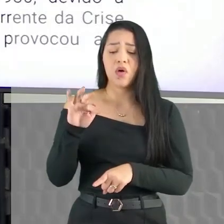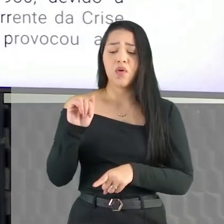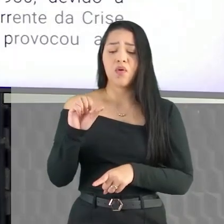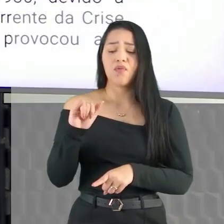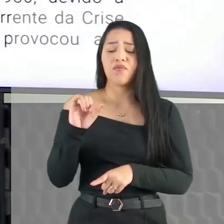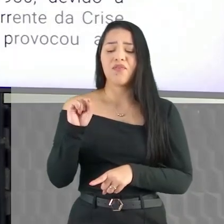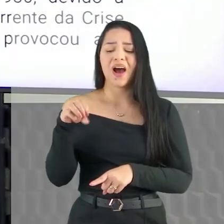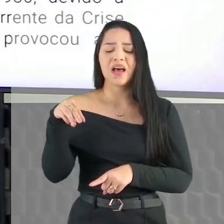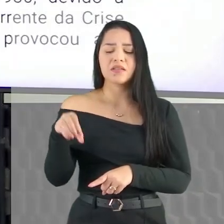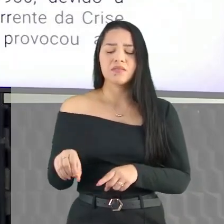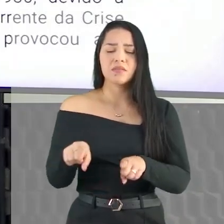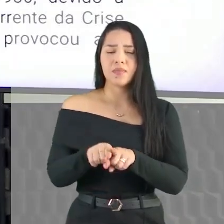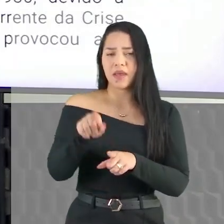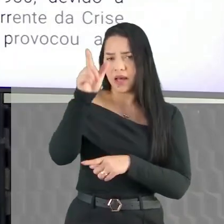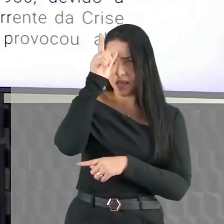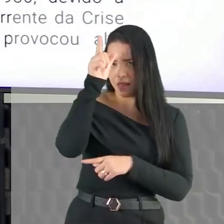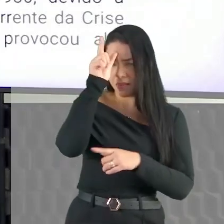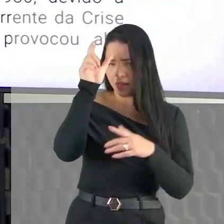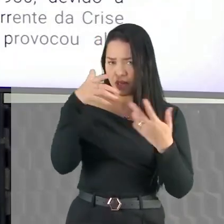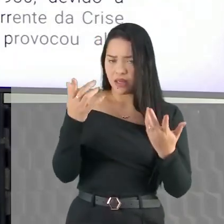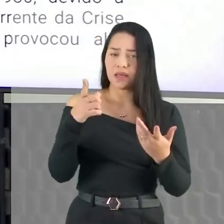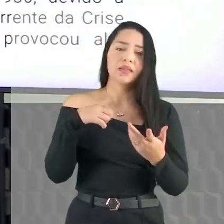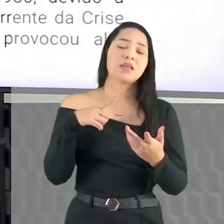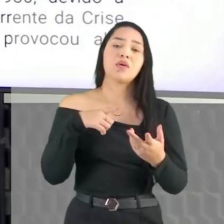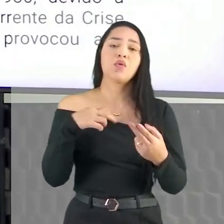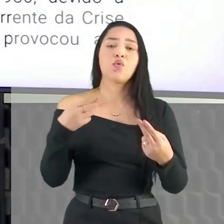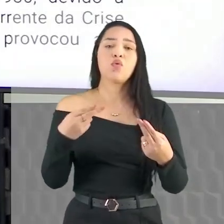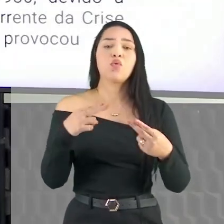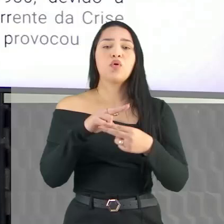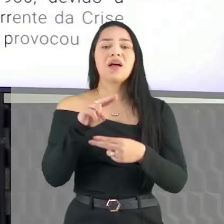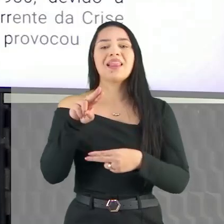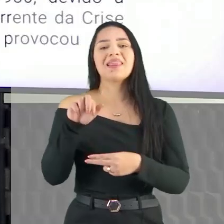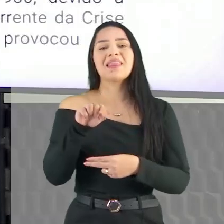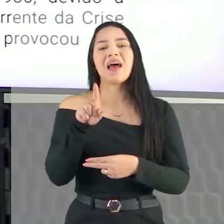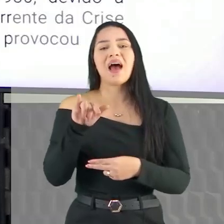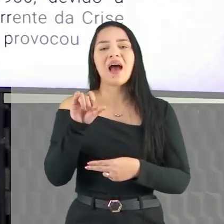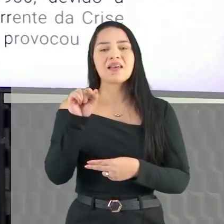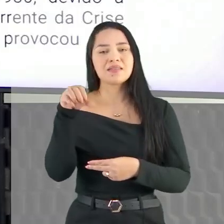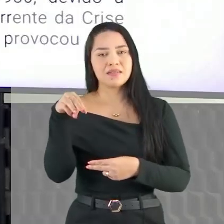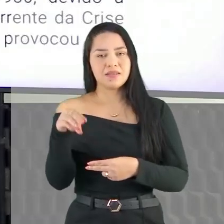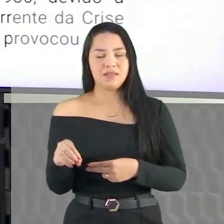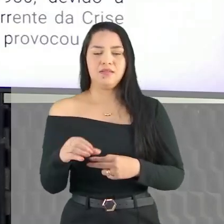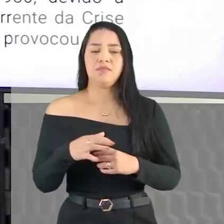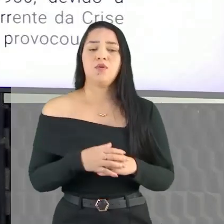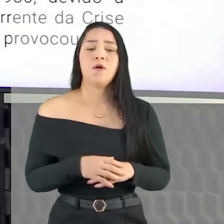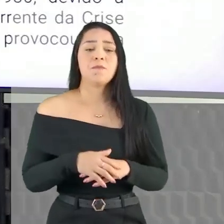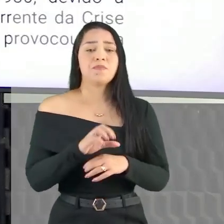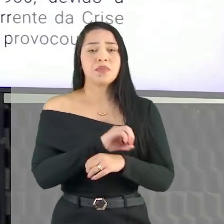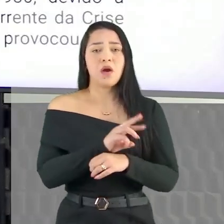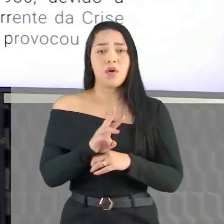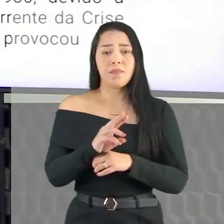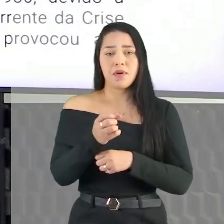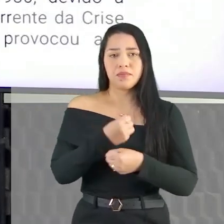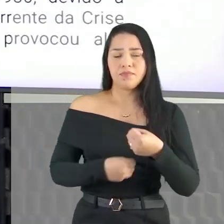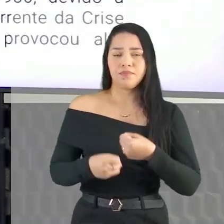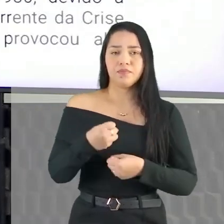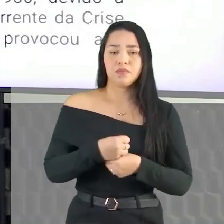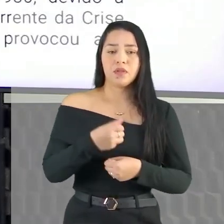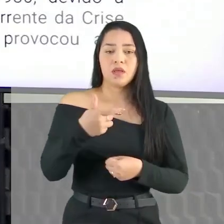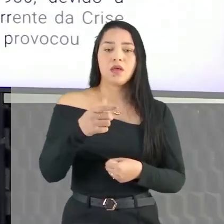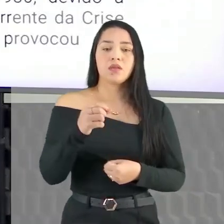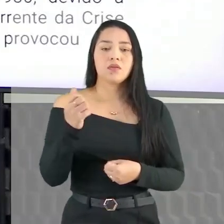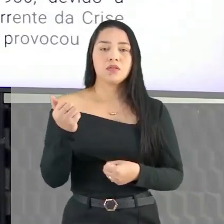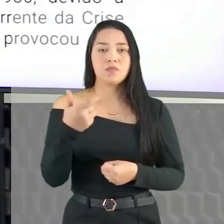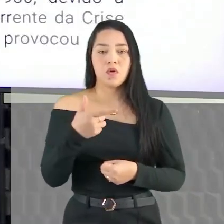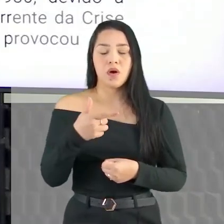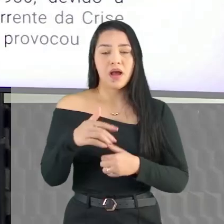e a Alemanha, que nós teremos então o nazismo. Então vamos aqui para a questão, é da UEMA 2012, sobre a